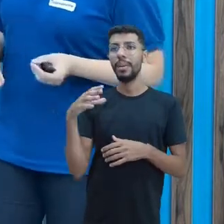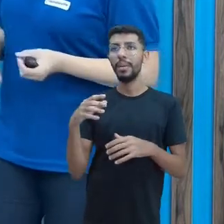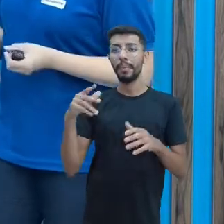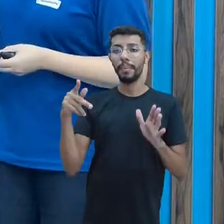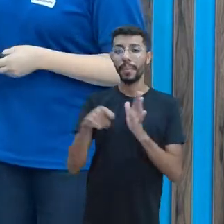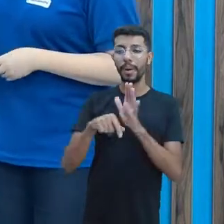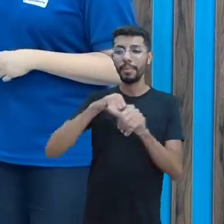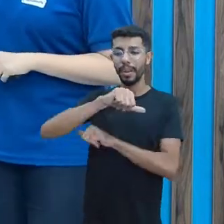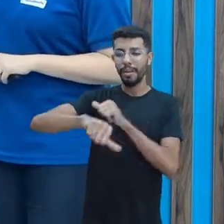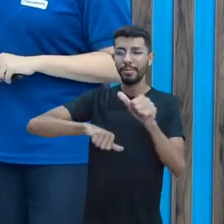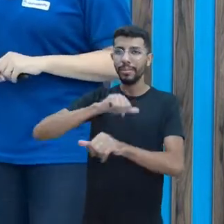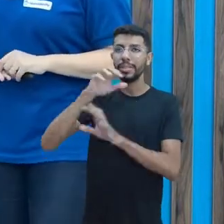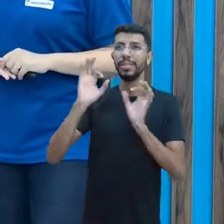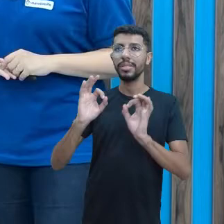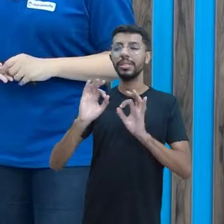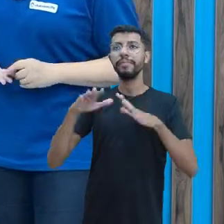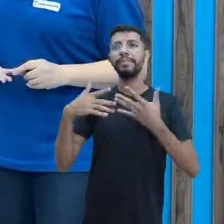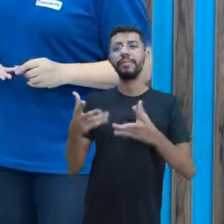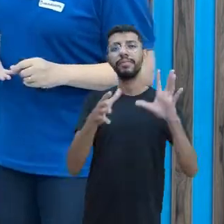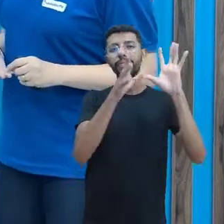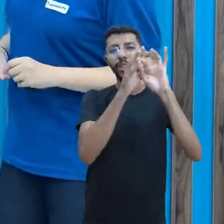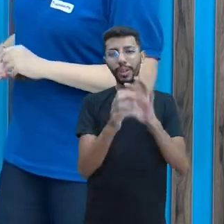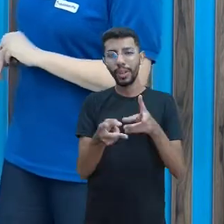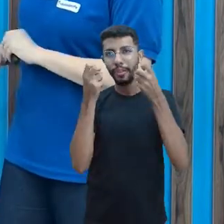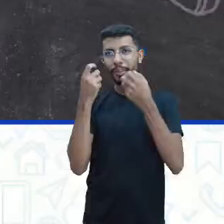né? Vamos observar aqui esse contexto, né?